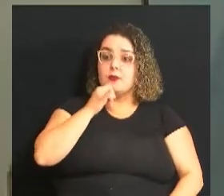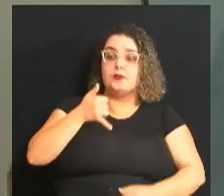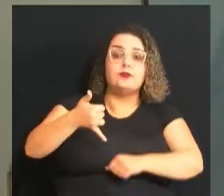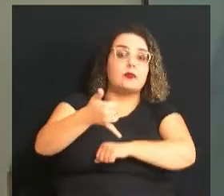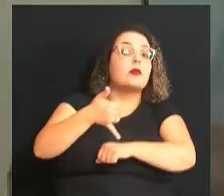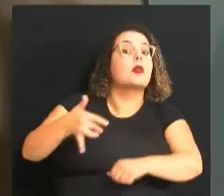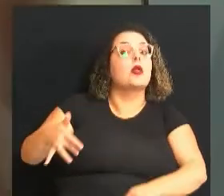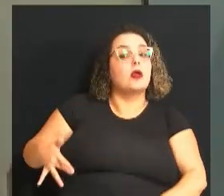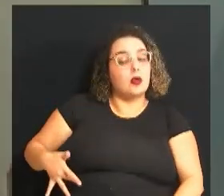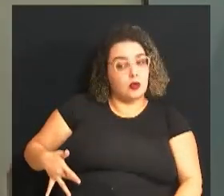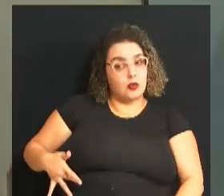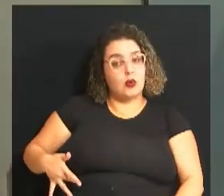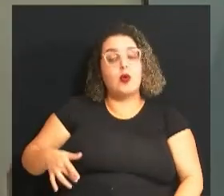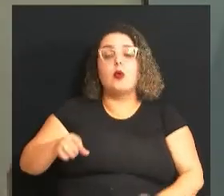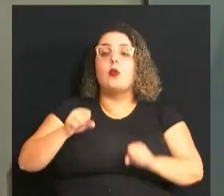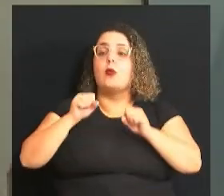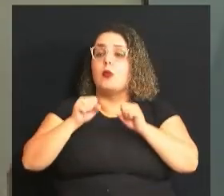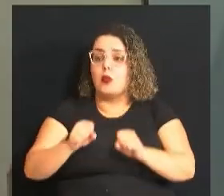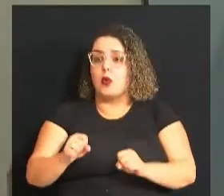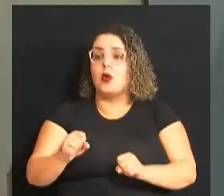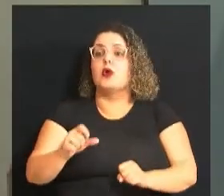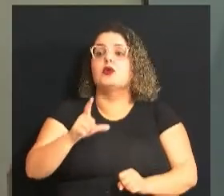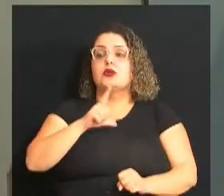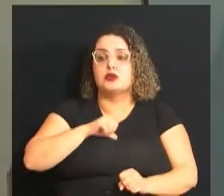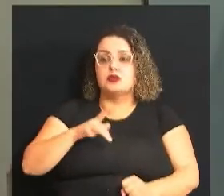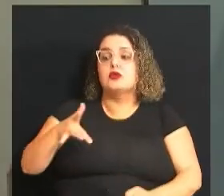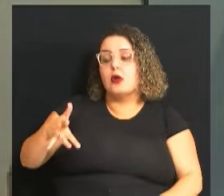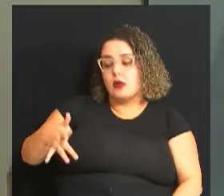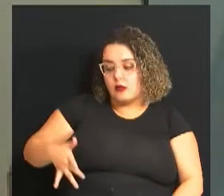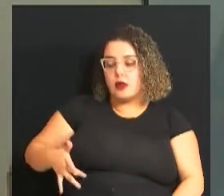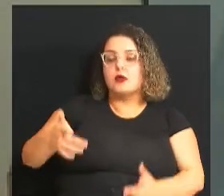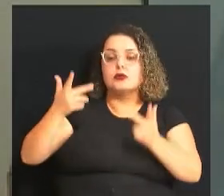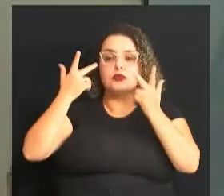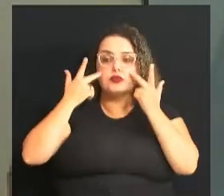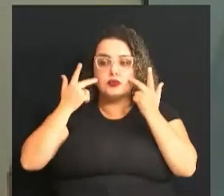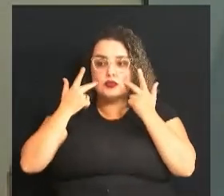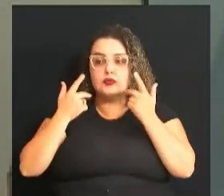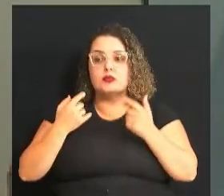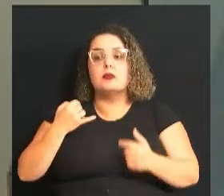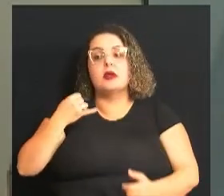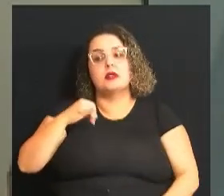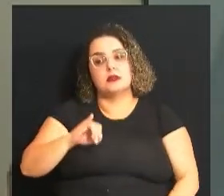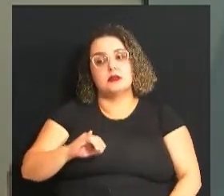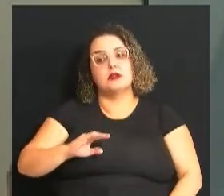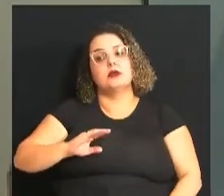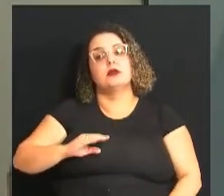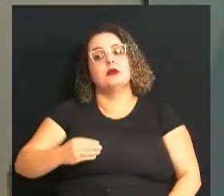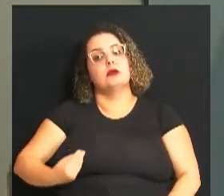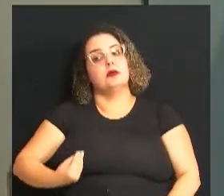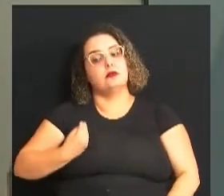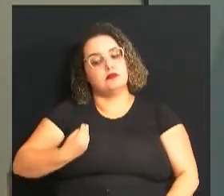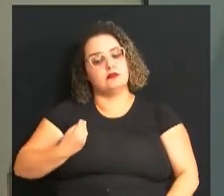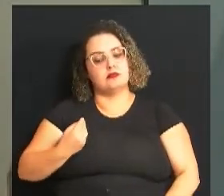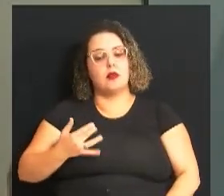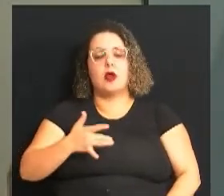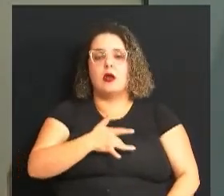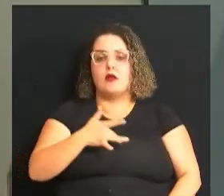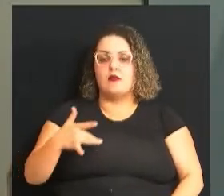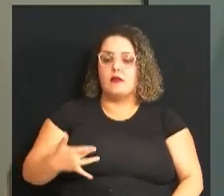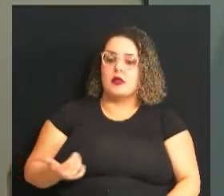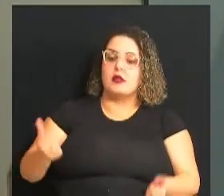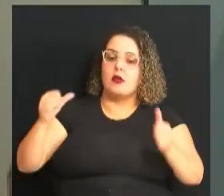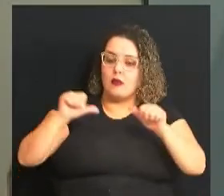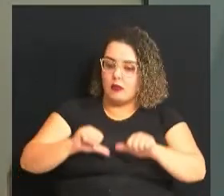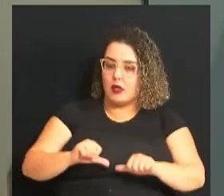O paciente pode voltar a ter um fígado normal, mas se voltar aqueles hábitos deletérios, ele pode readquirir gordura